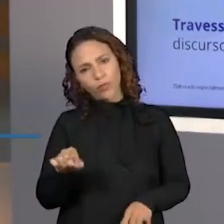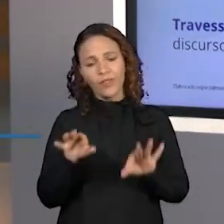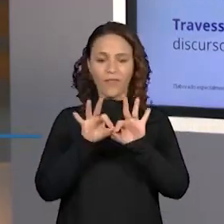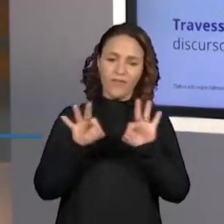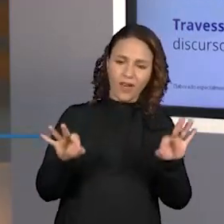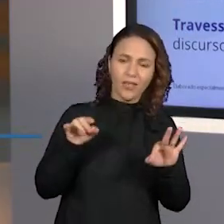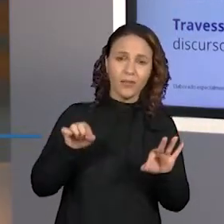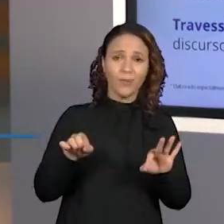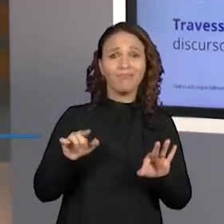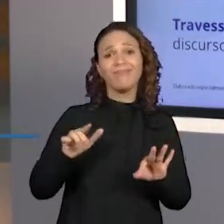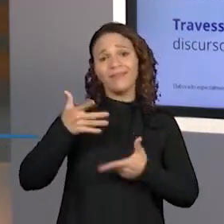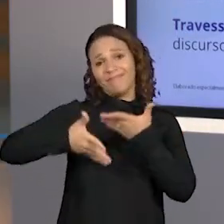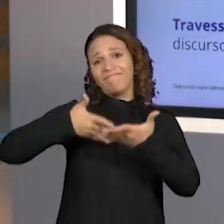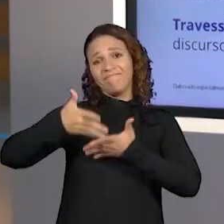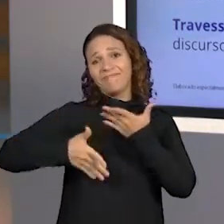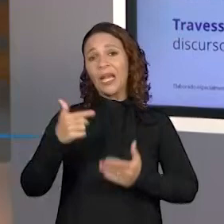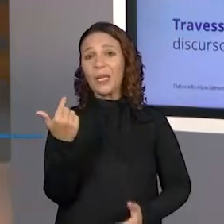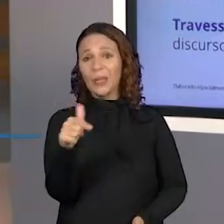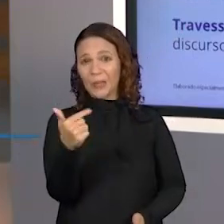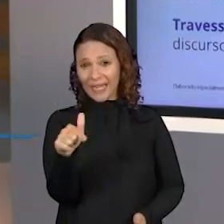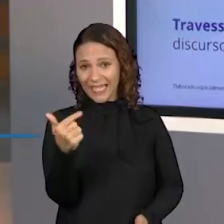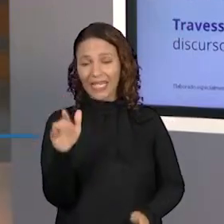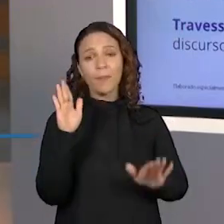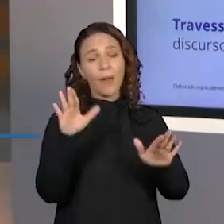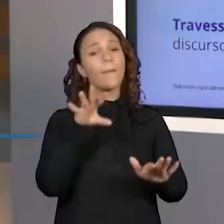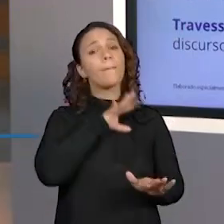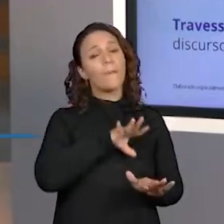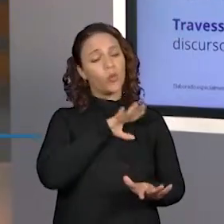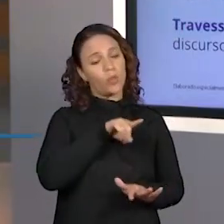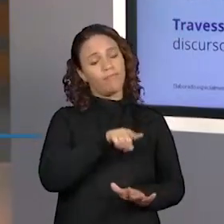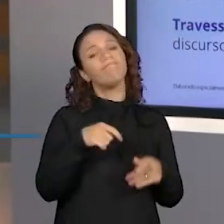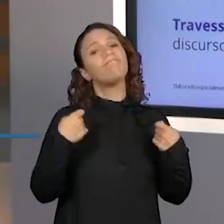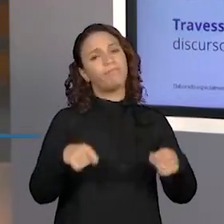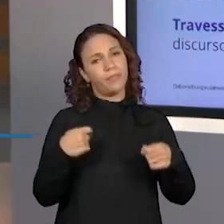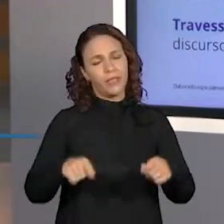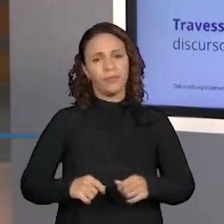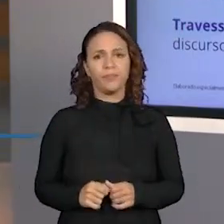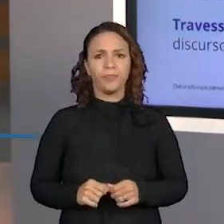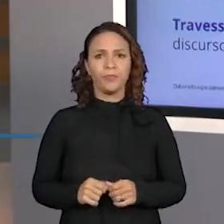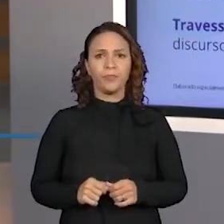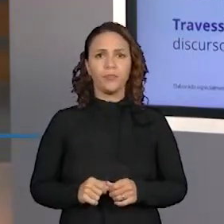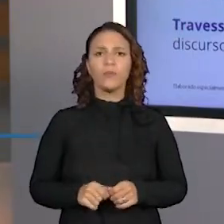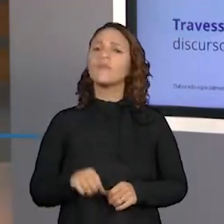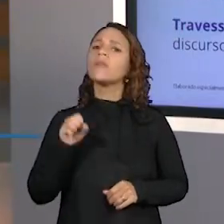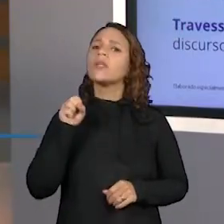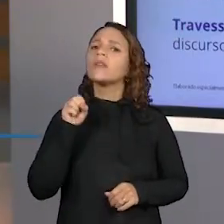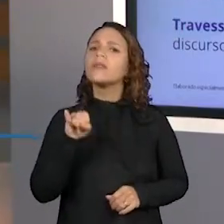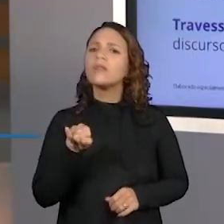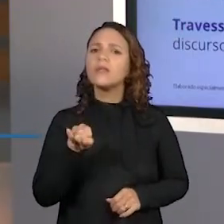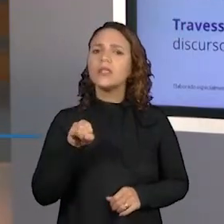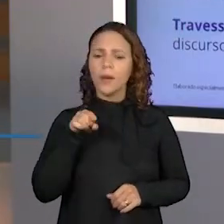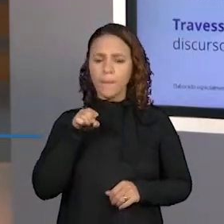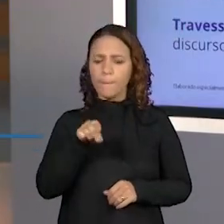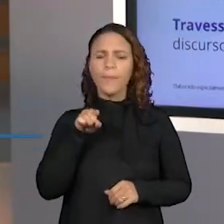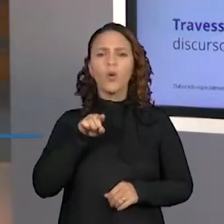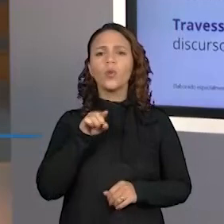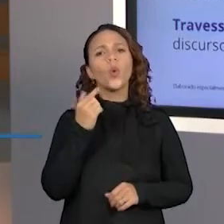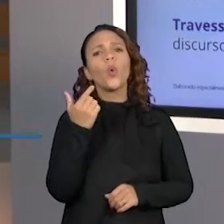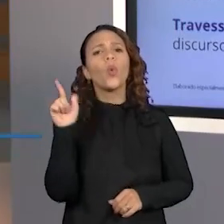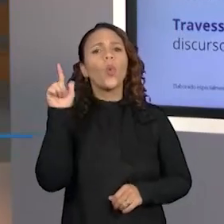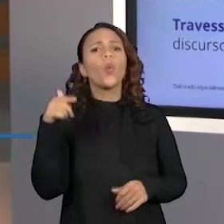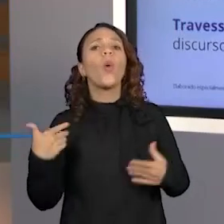Finalizei essa frase. Quando eu não ponho ponto final, posso dar margens à interpretação que vem um outro texto a